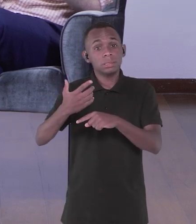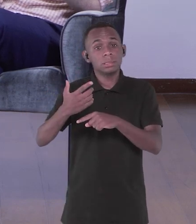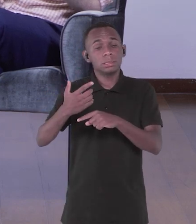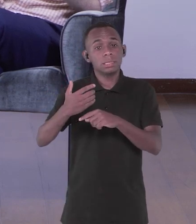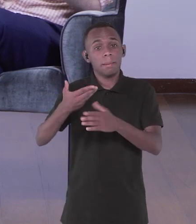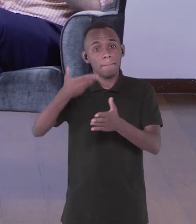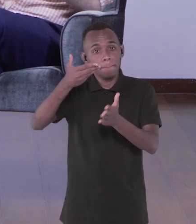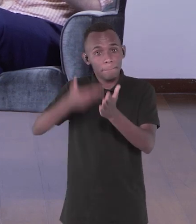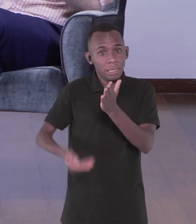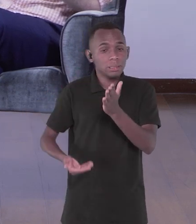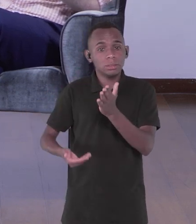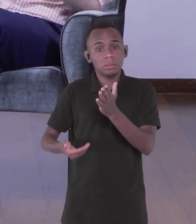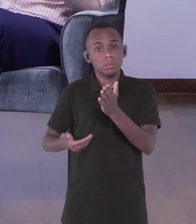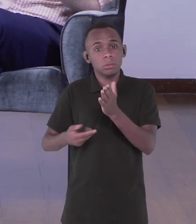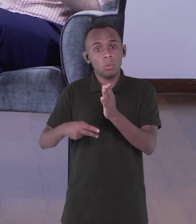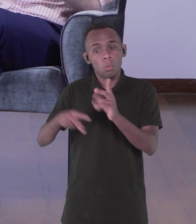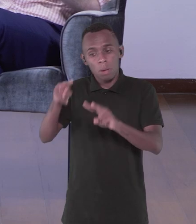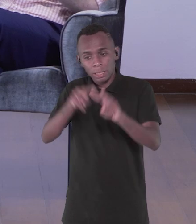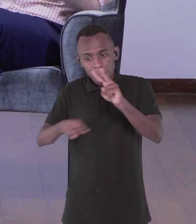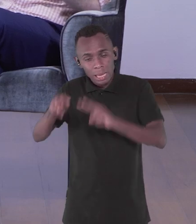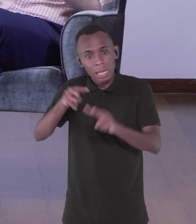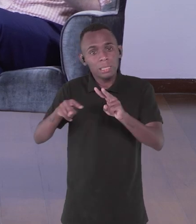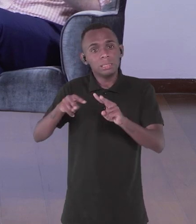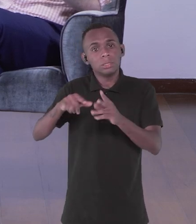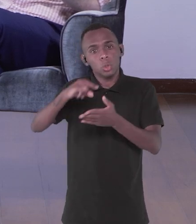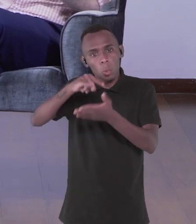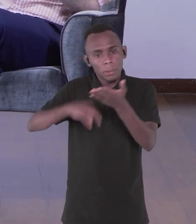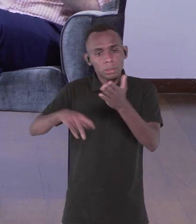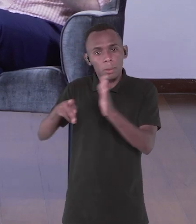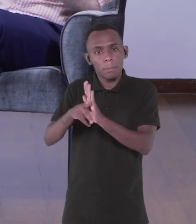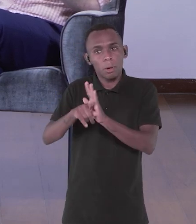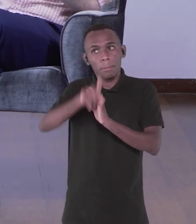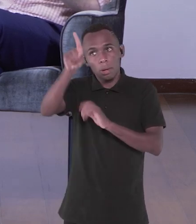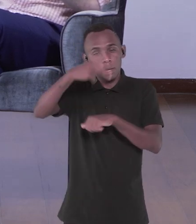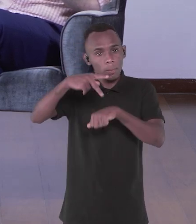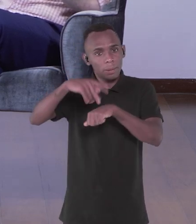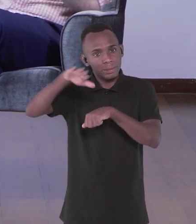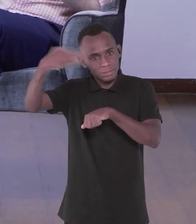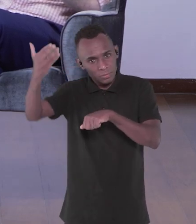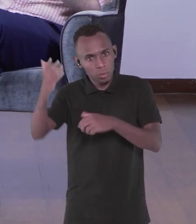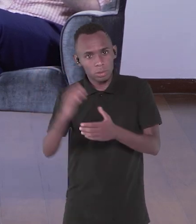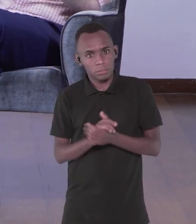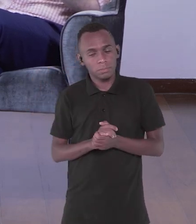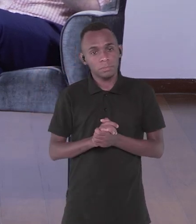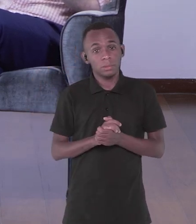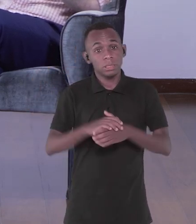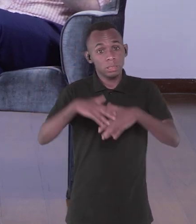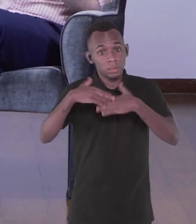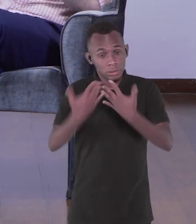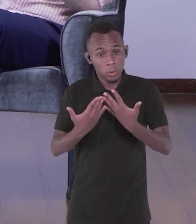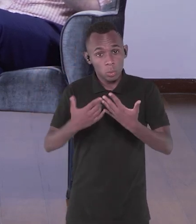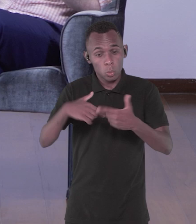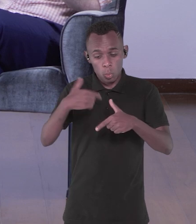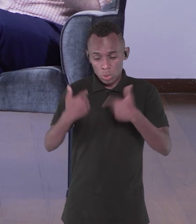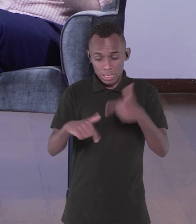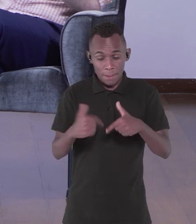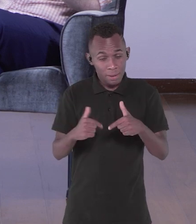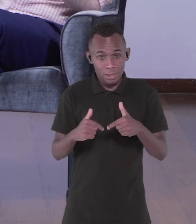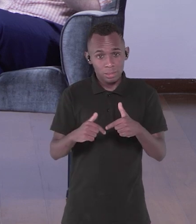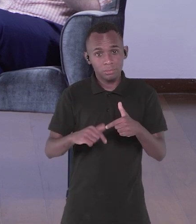que ele tinha em Andorra. Porque, obviamente, houve um constrangimento muito grande. Então, o trabalho não